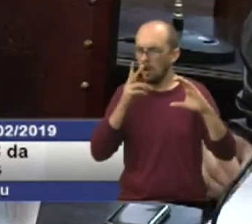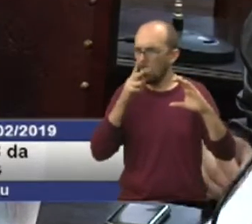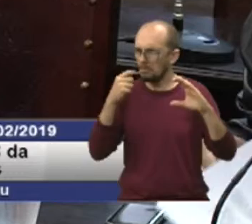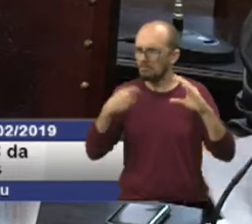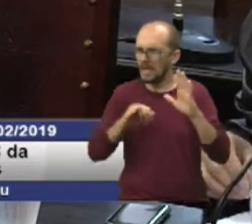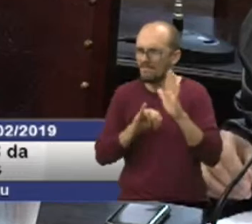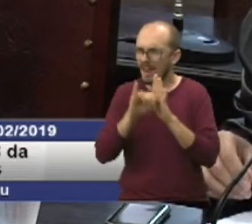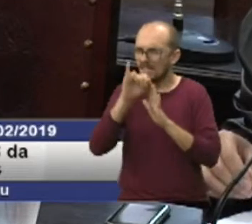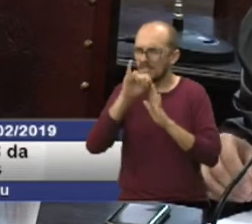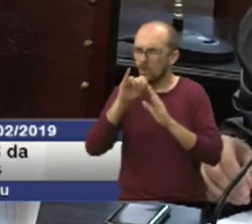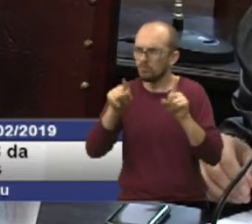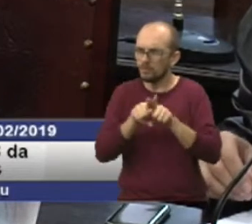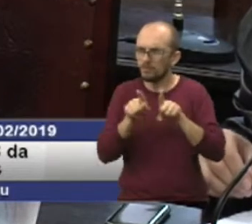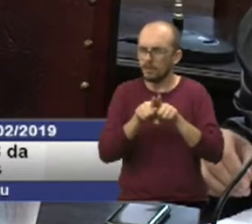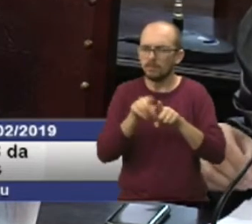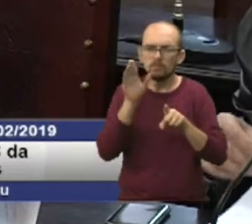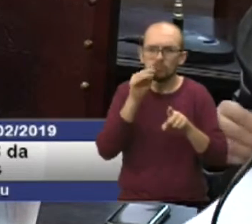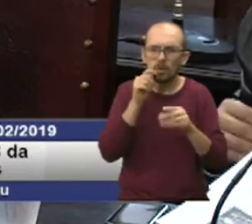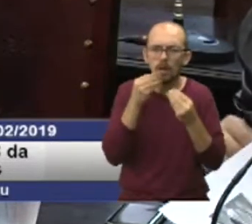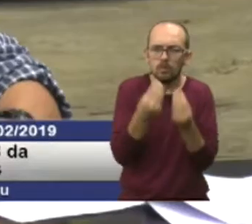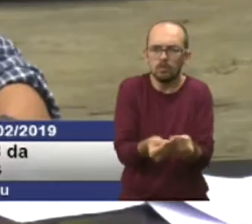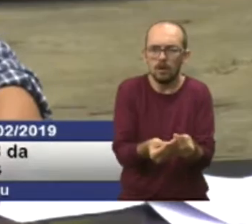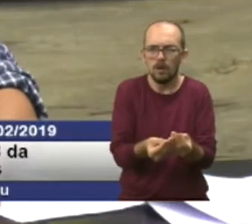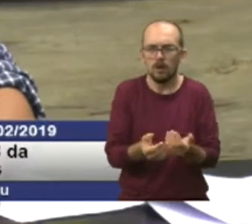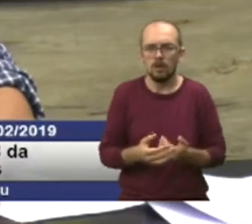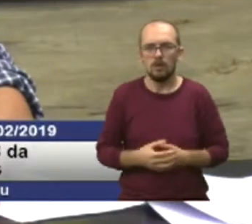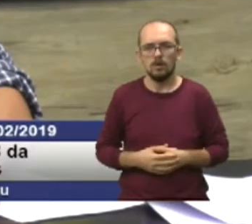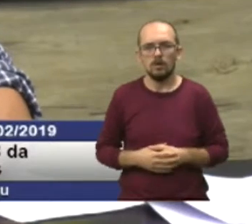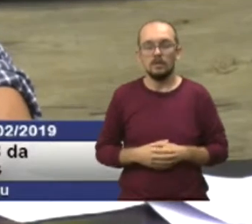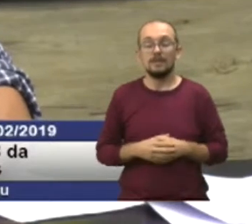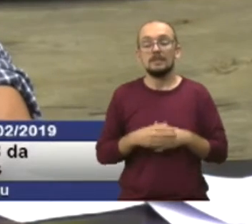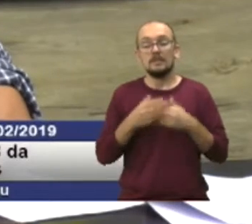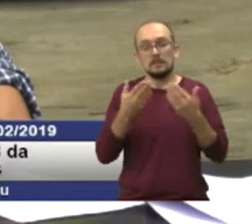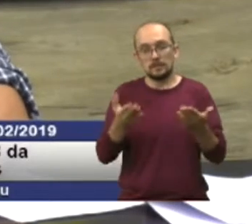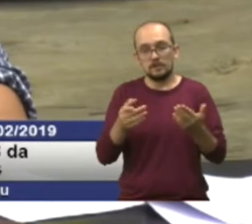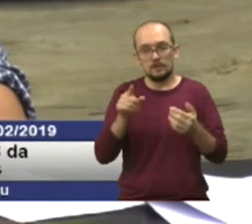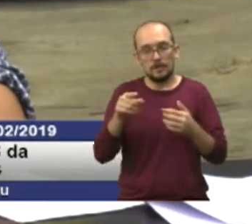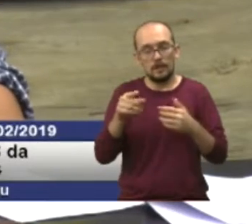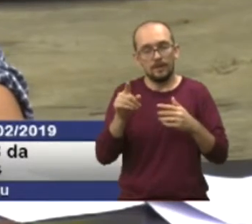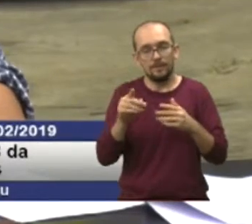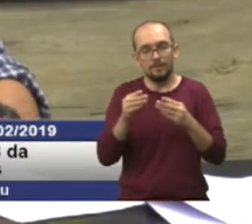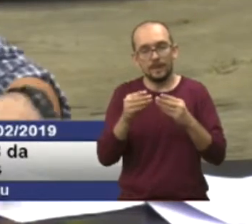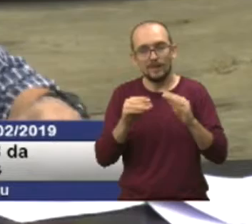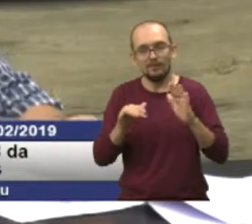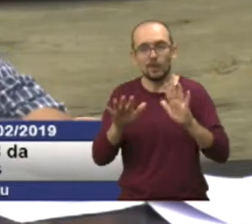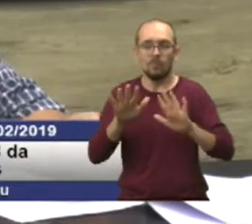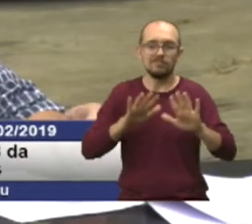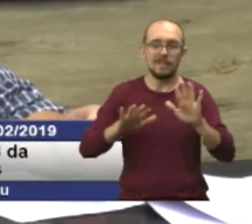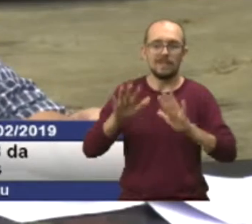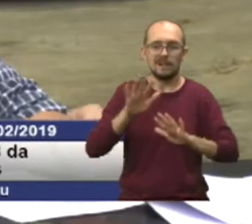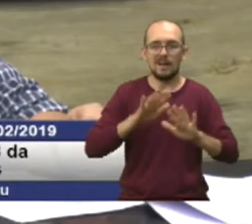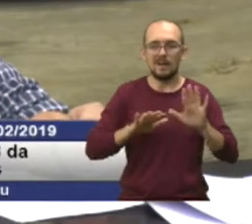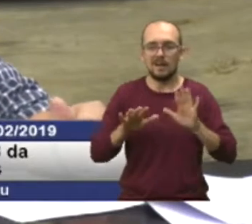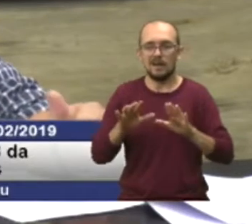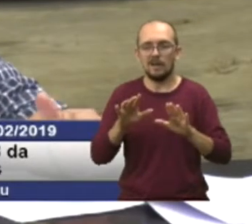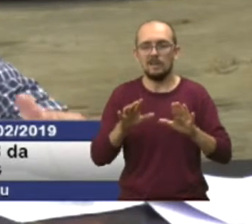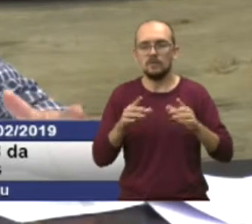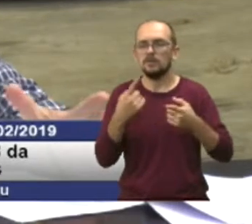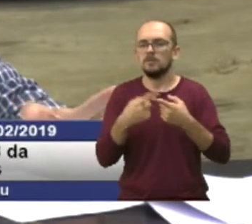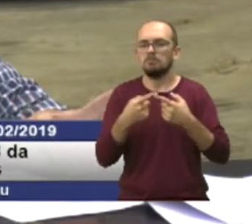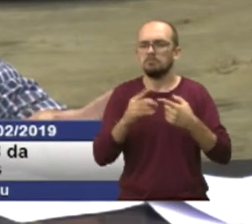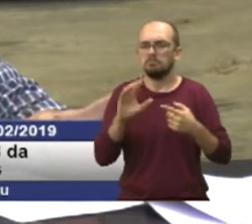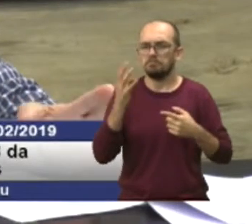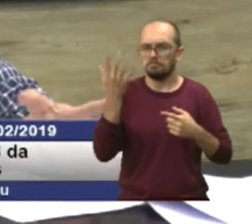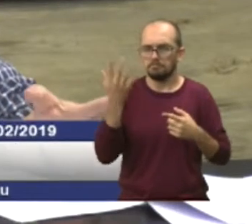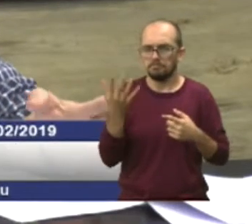funcionário? Olha, Tito, isso é uma questão bem delicada, mas o que acontece? Nós